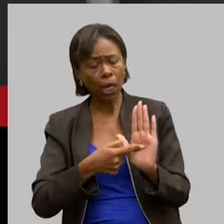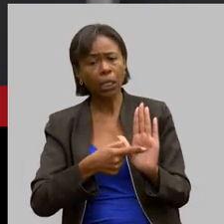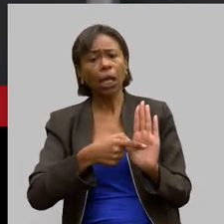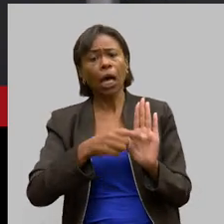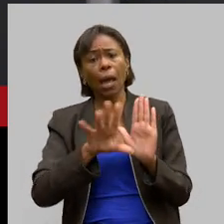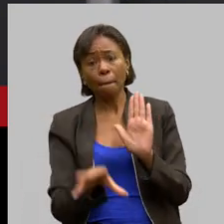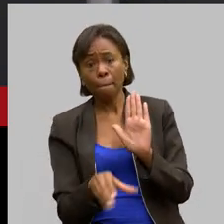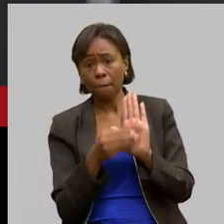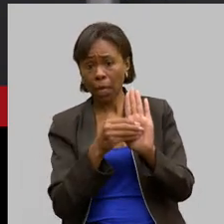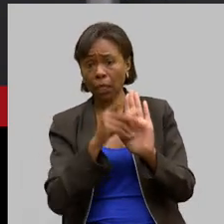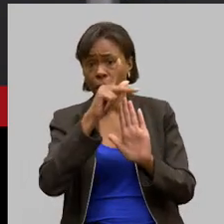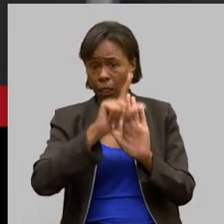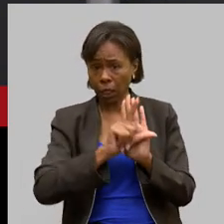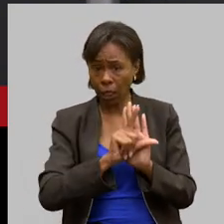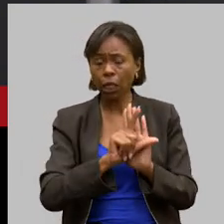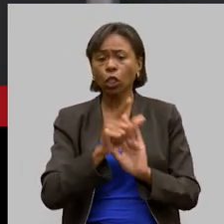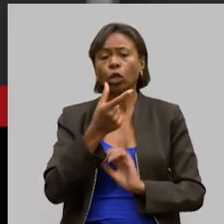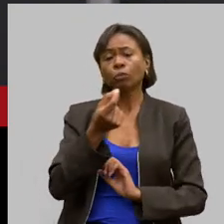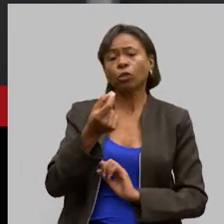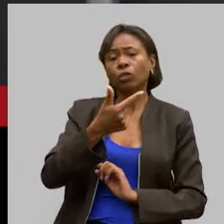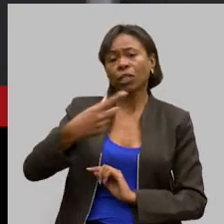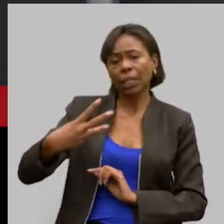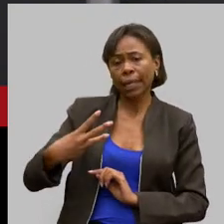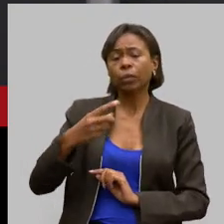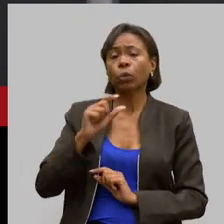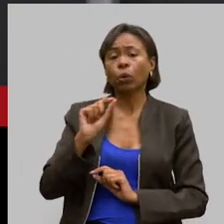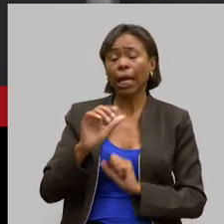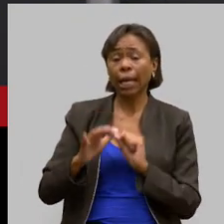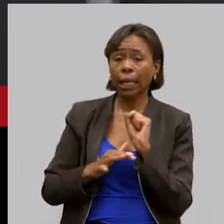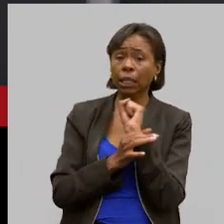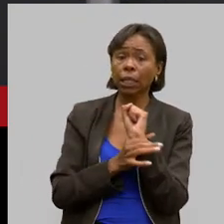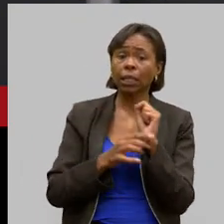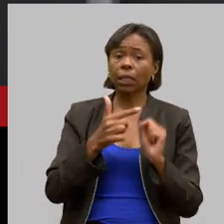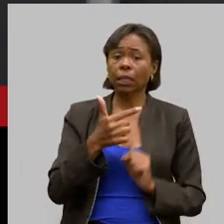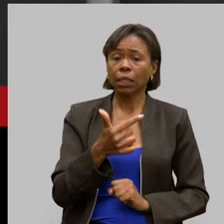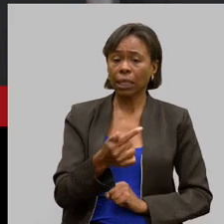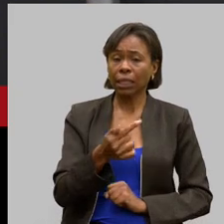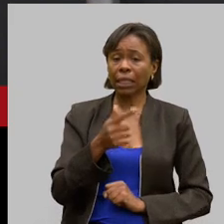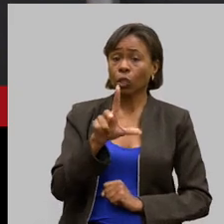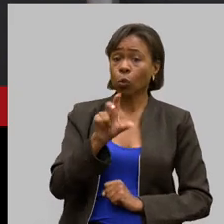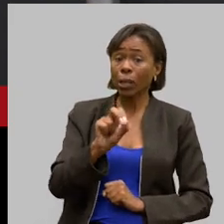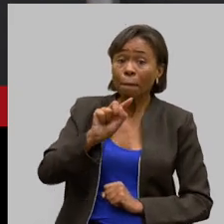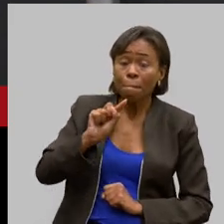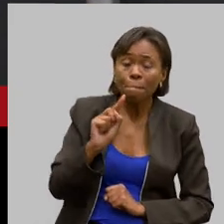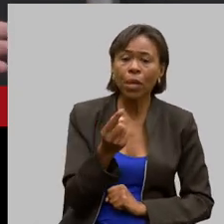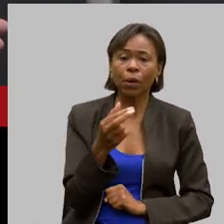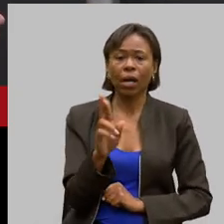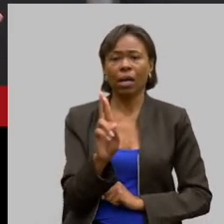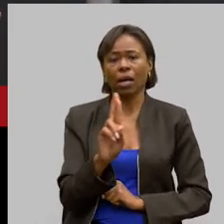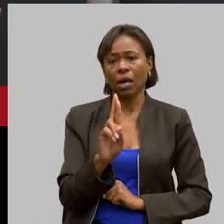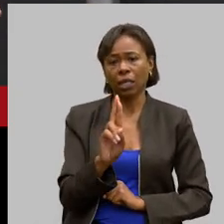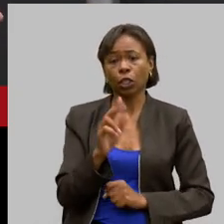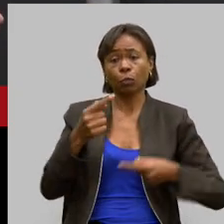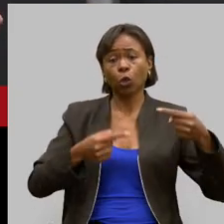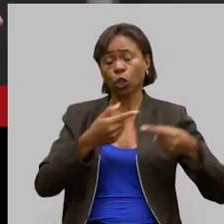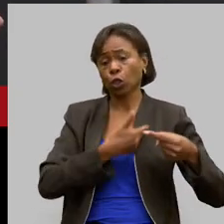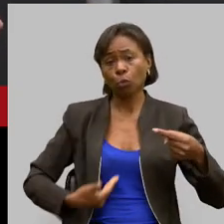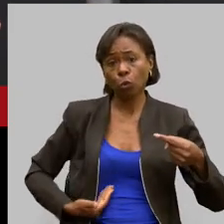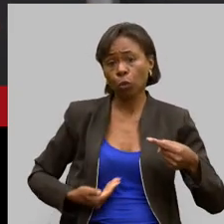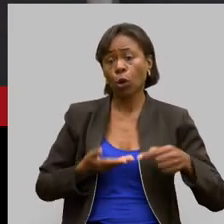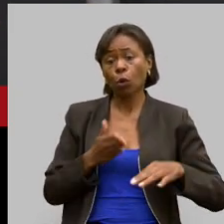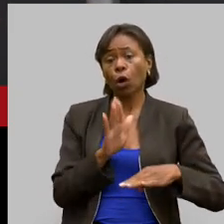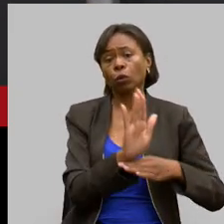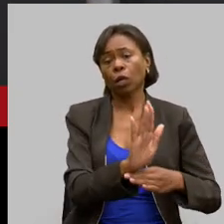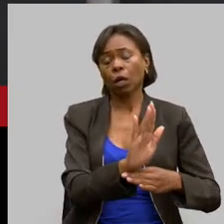2023 garanti R 750 r 750.000 para promoção de políticas públicas pros autistas e o prefeito